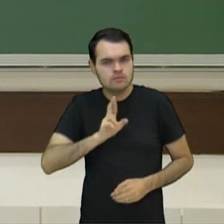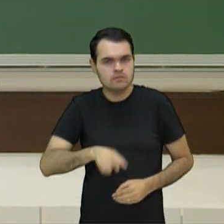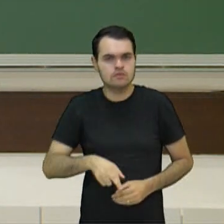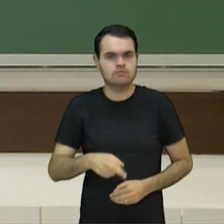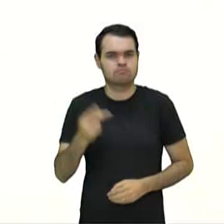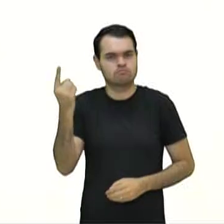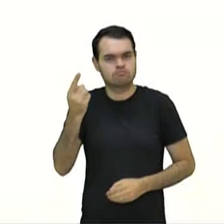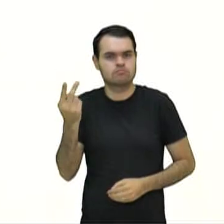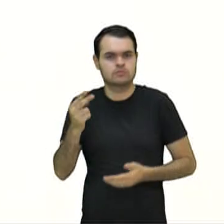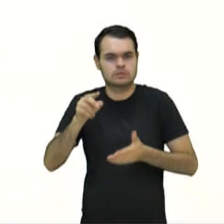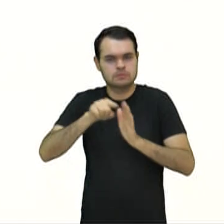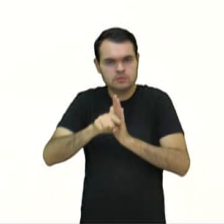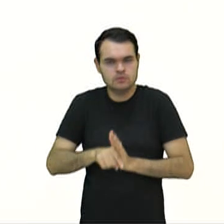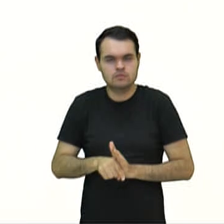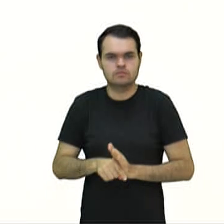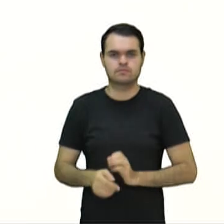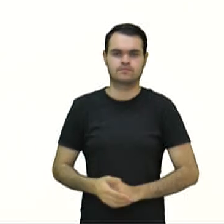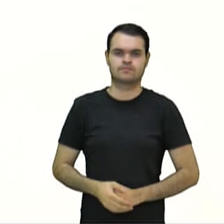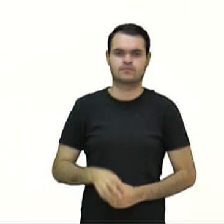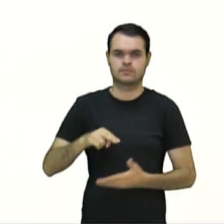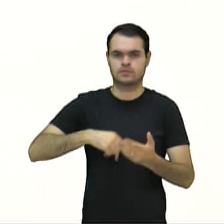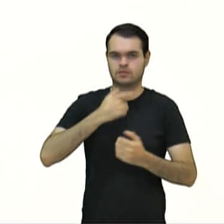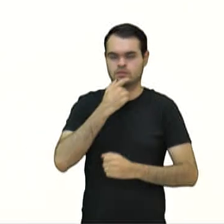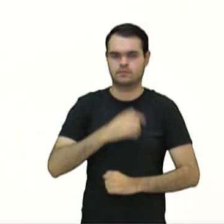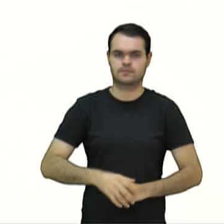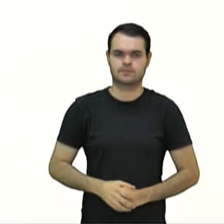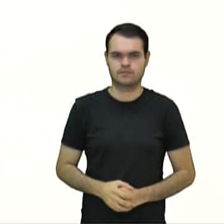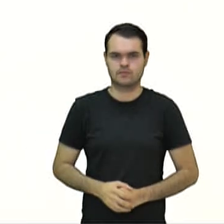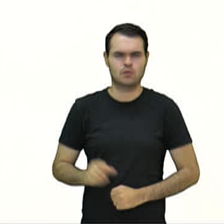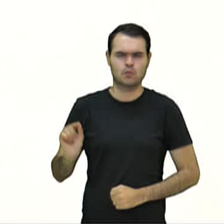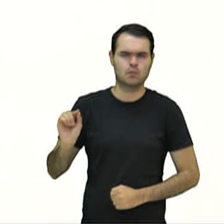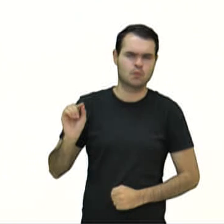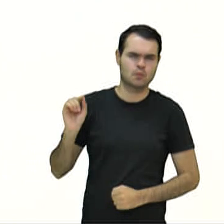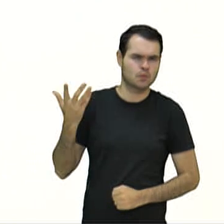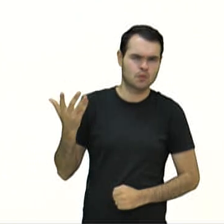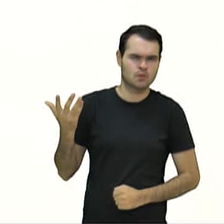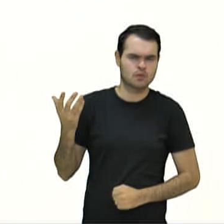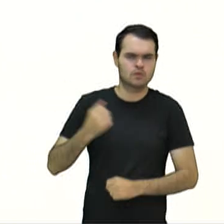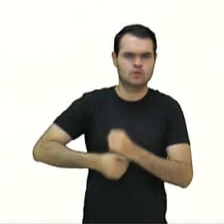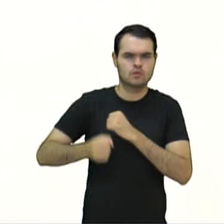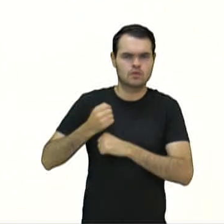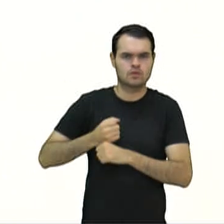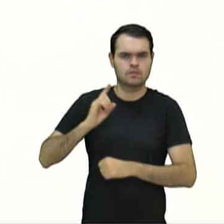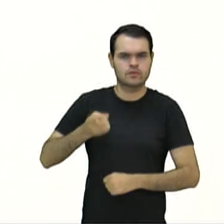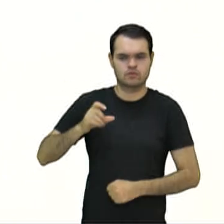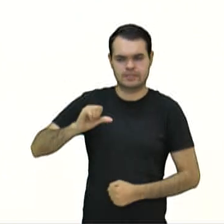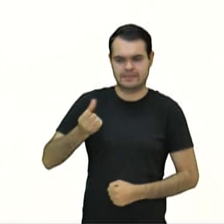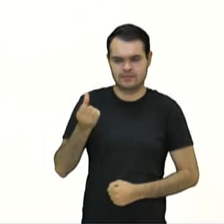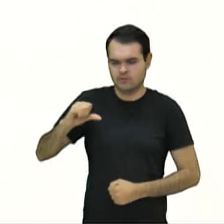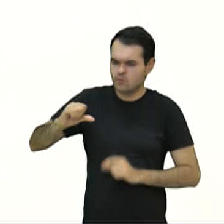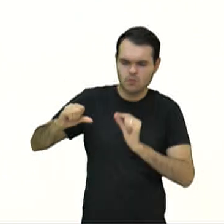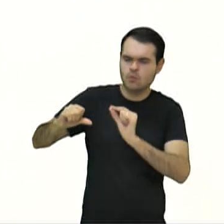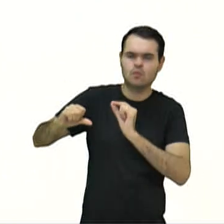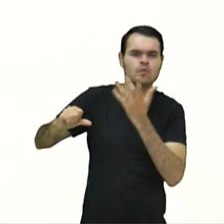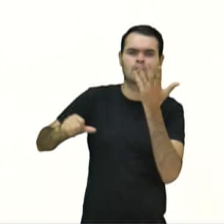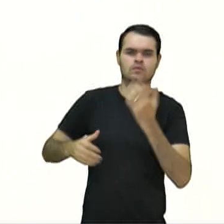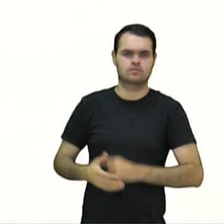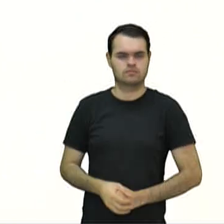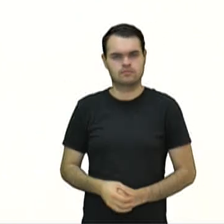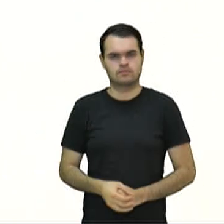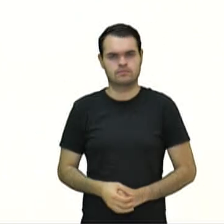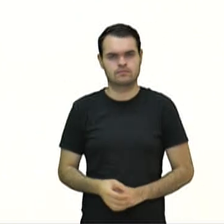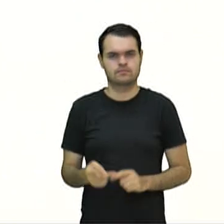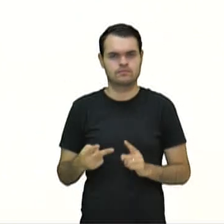perguntas. What happened in 1969? O que aconteceu no ano de 69? What happened